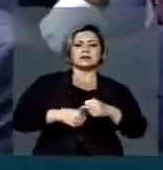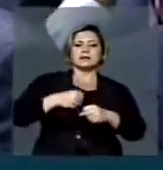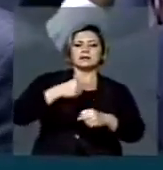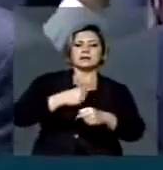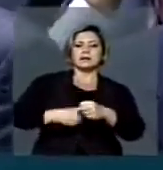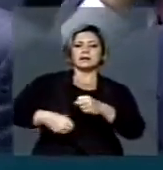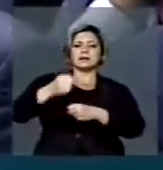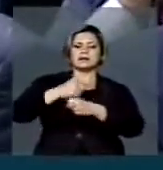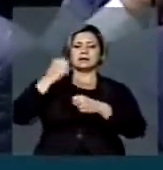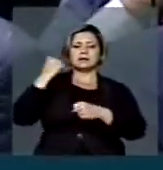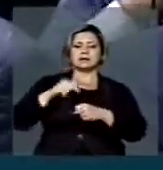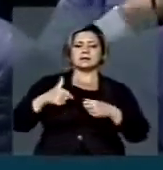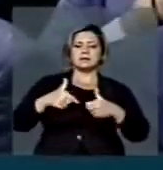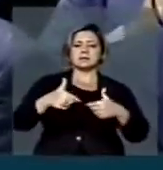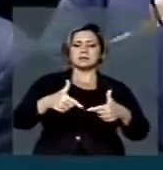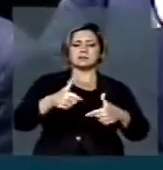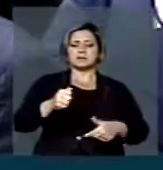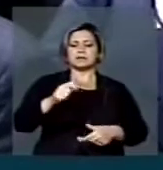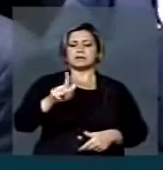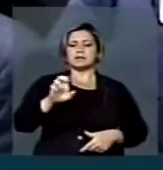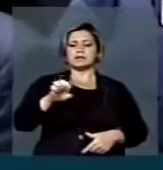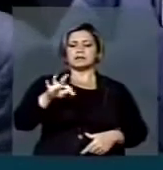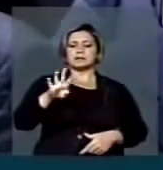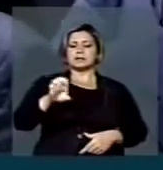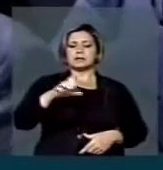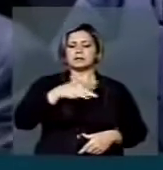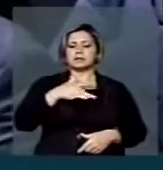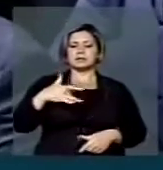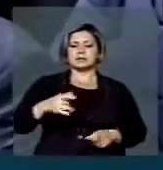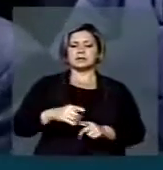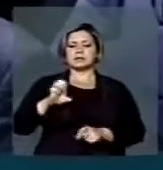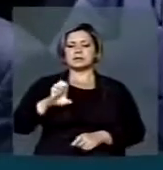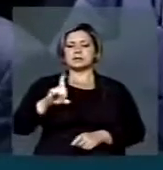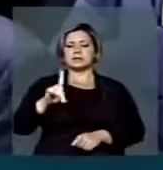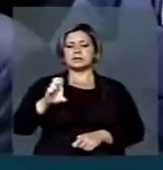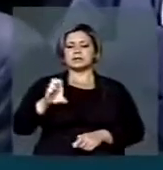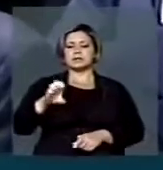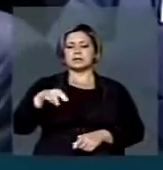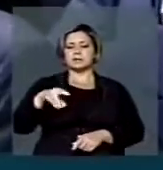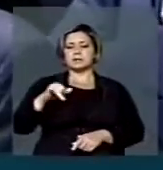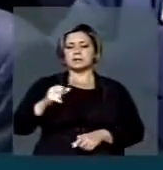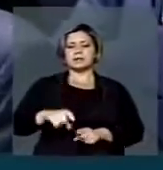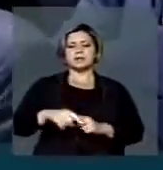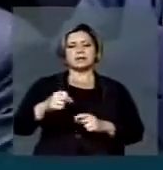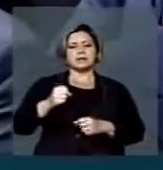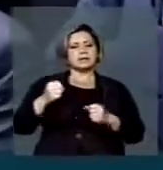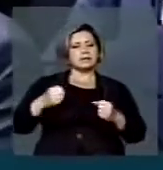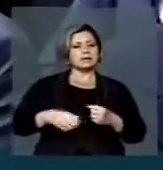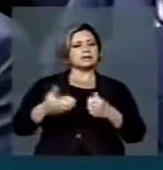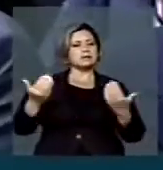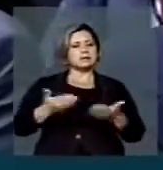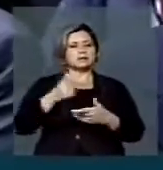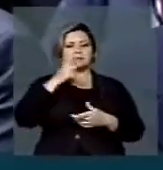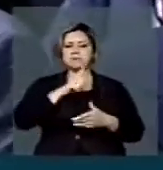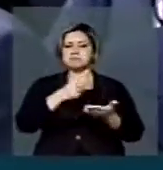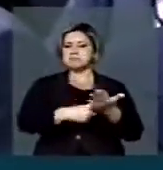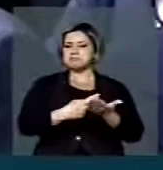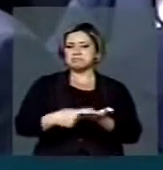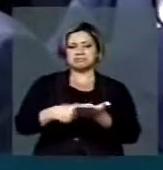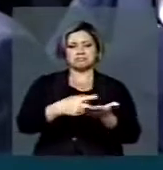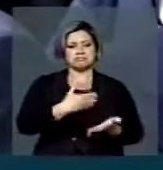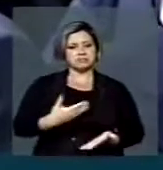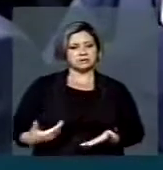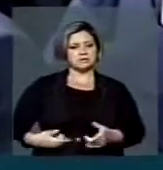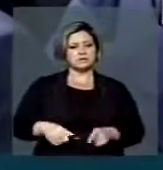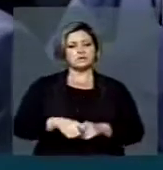para que o piso dos agentes comunitários de saúde de endemia seja votado. Buscamos todo tipo de entendimento com o governo, não foi possível, não